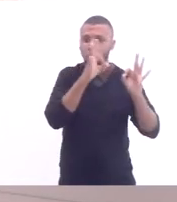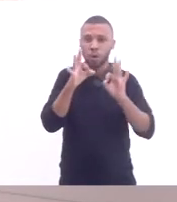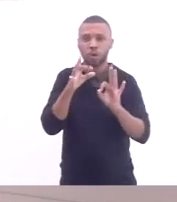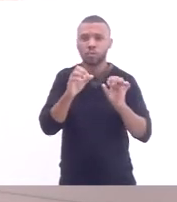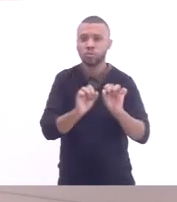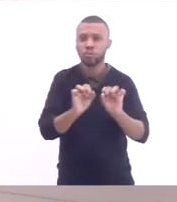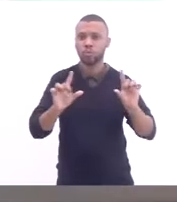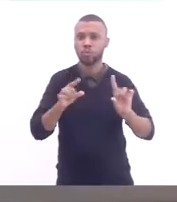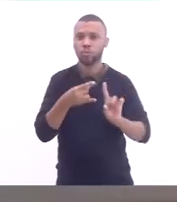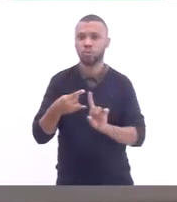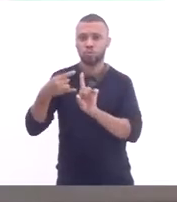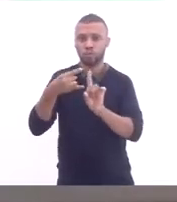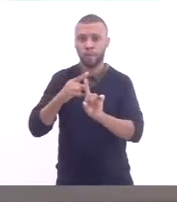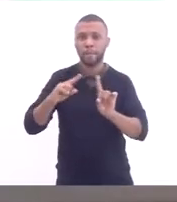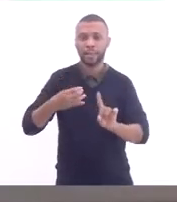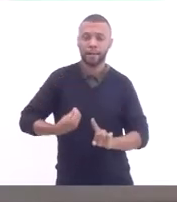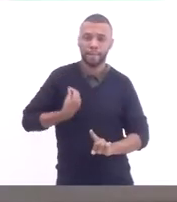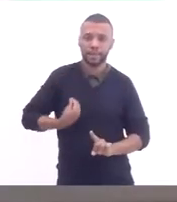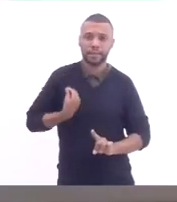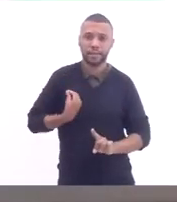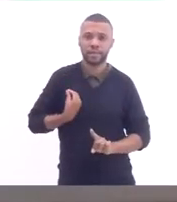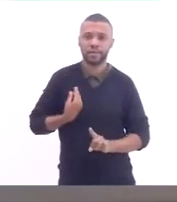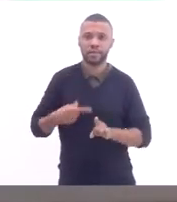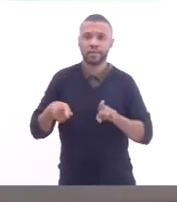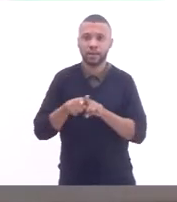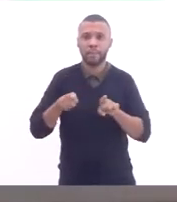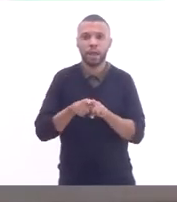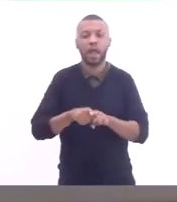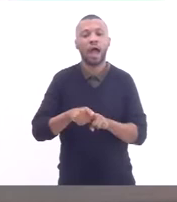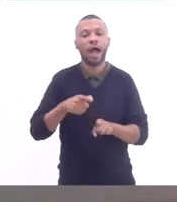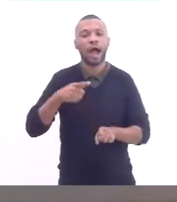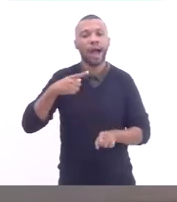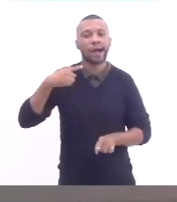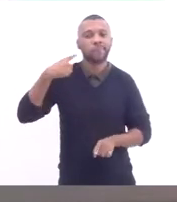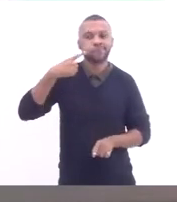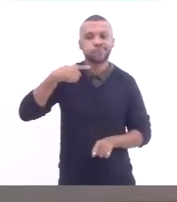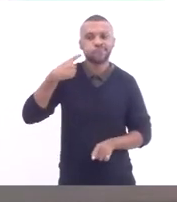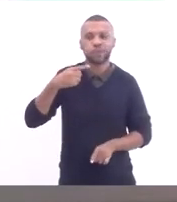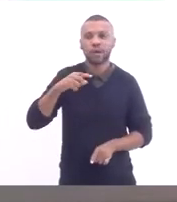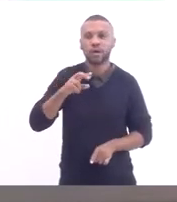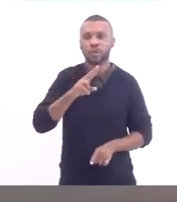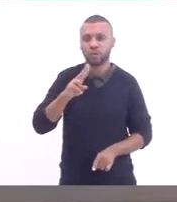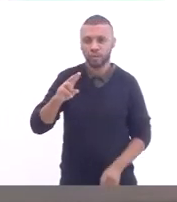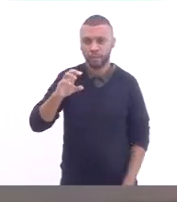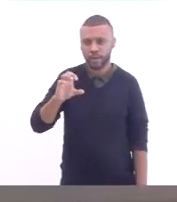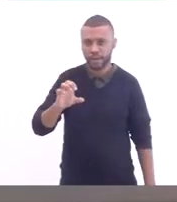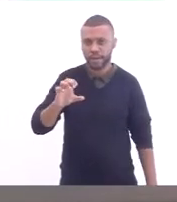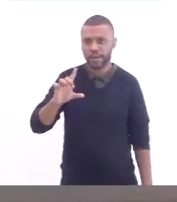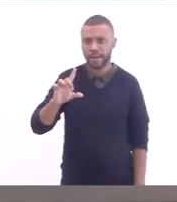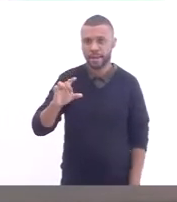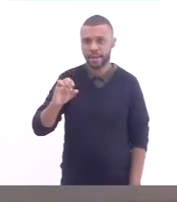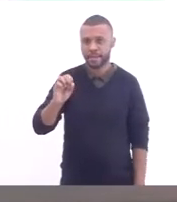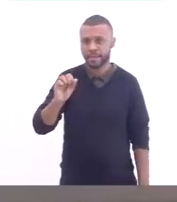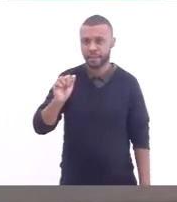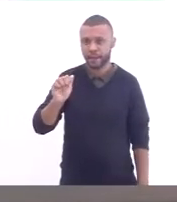Mas está aqui presente entre nós a doutora Elizabeth Mauro.